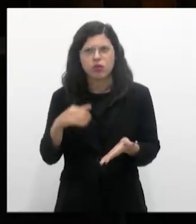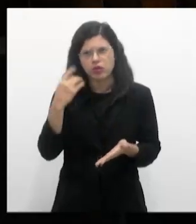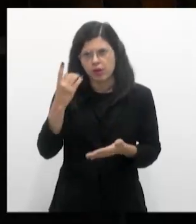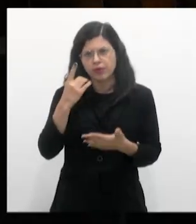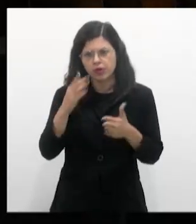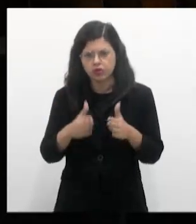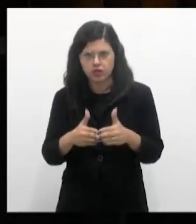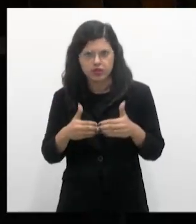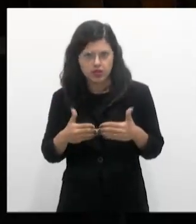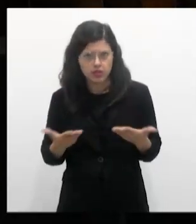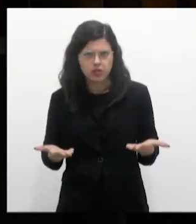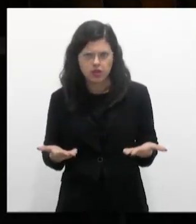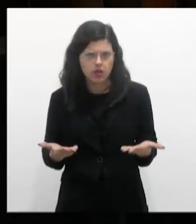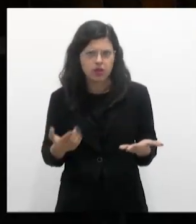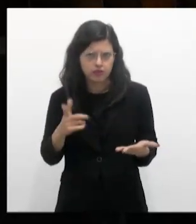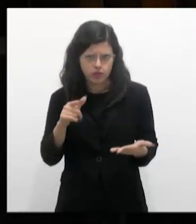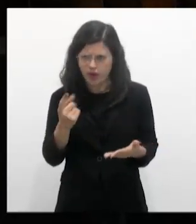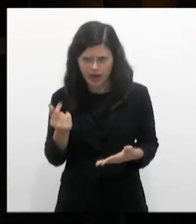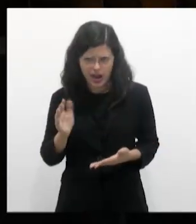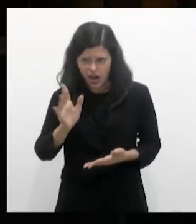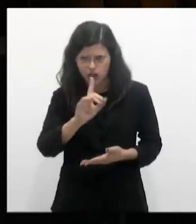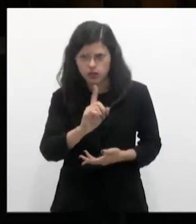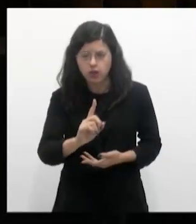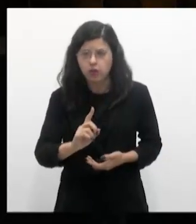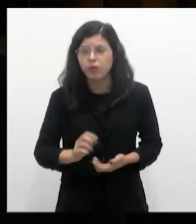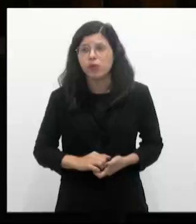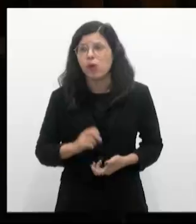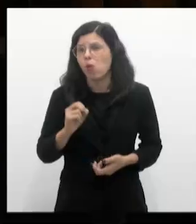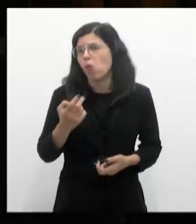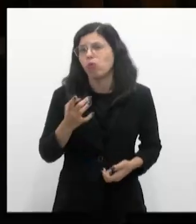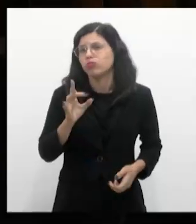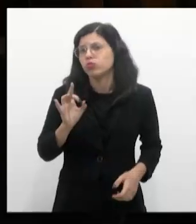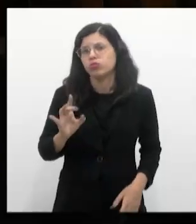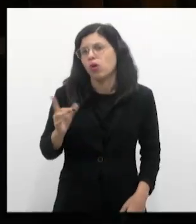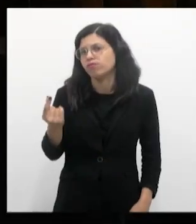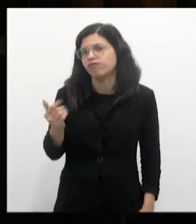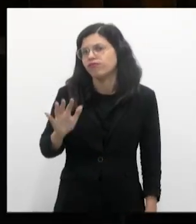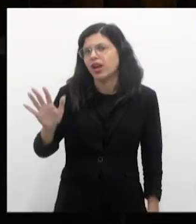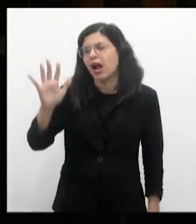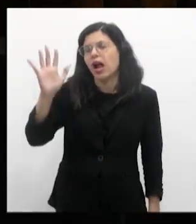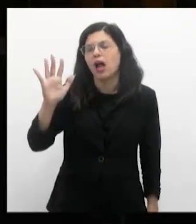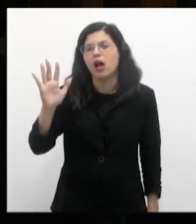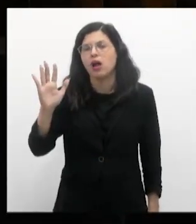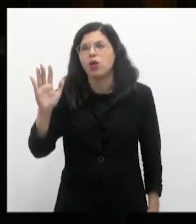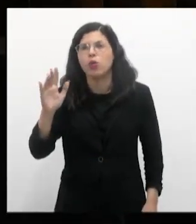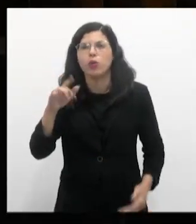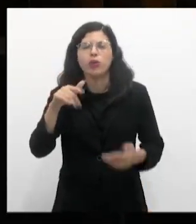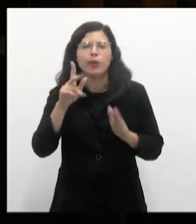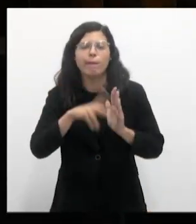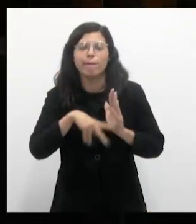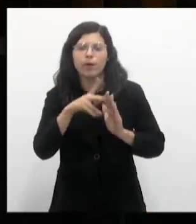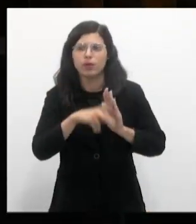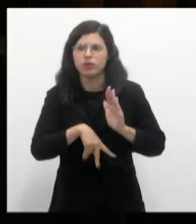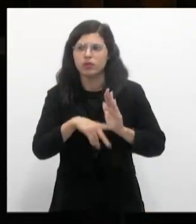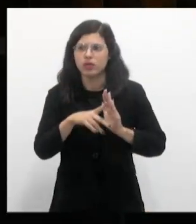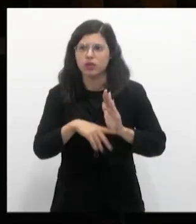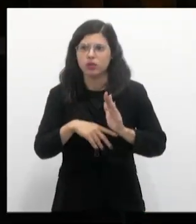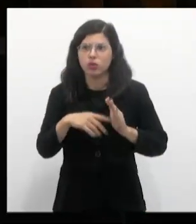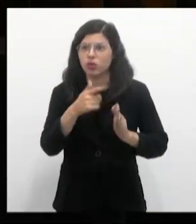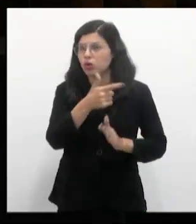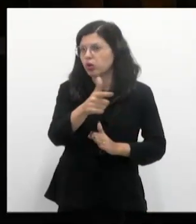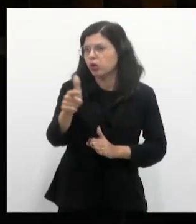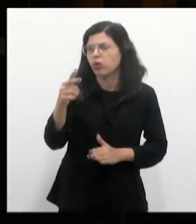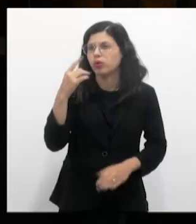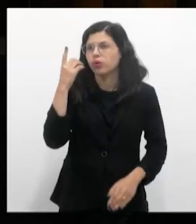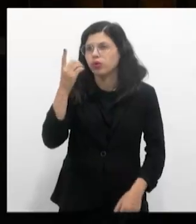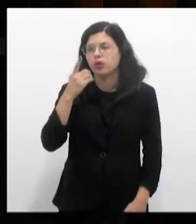está superfaturada? Ou será que o superfaturamento só está em projetos que outros